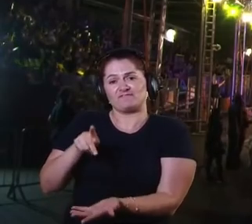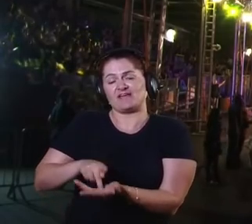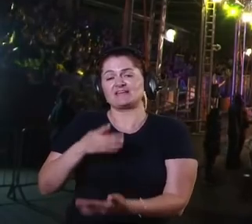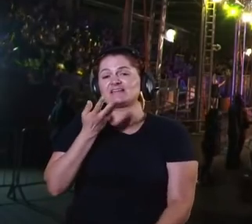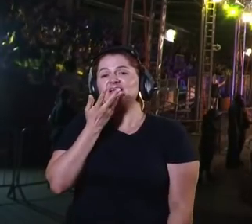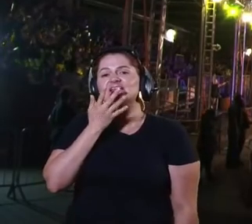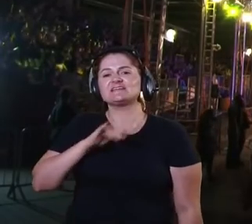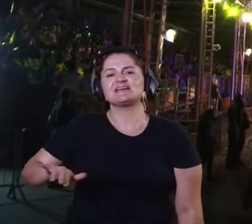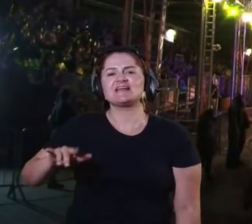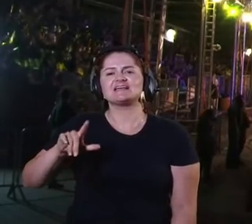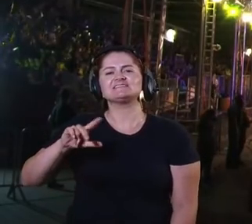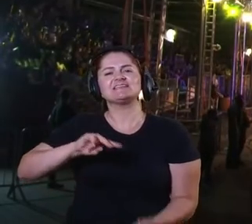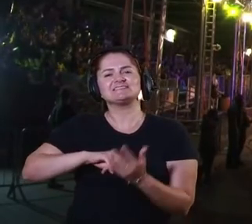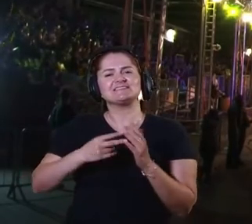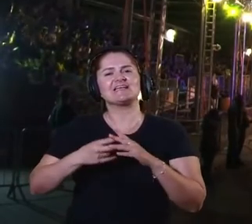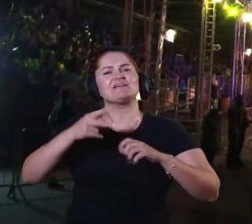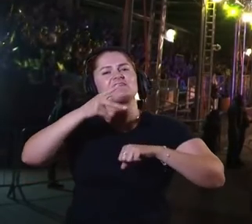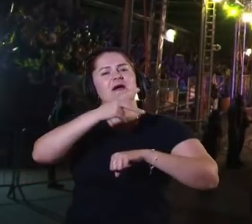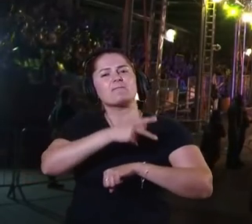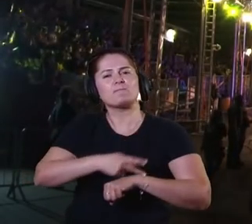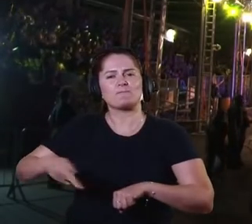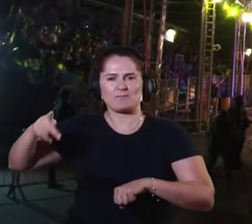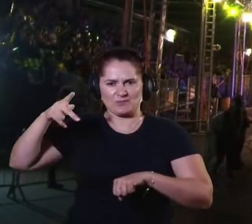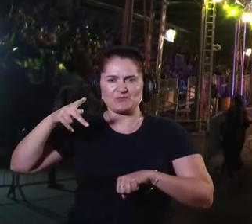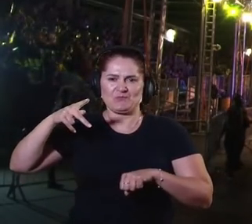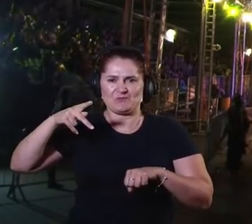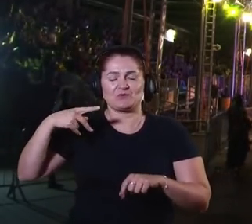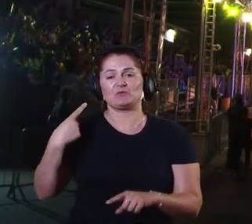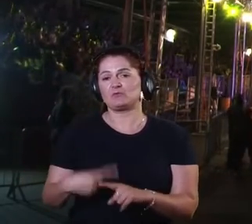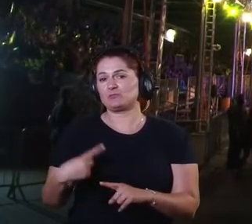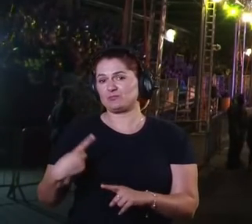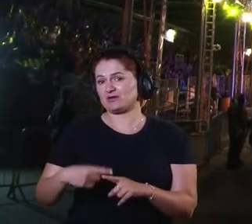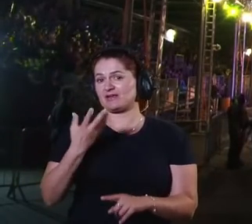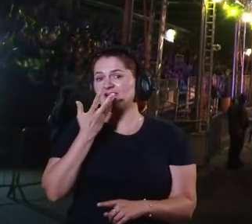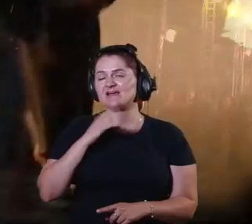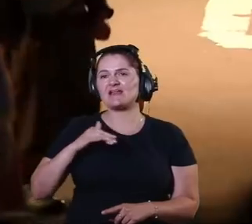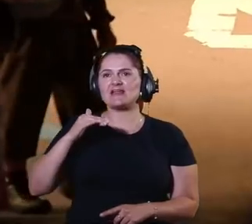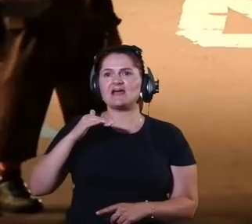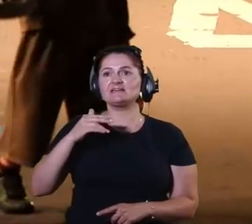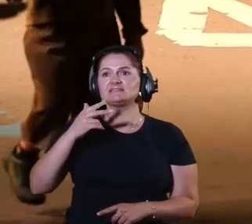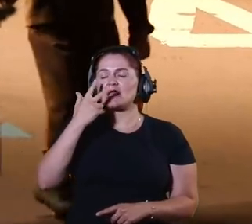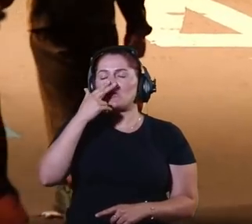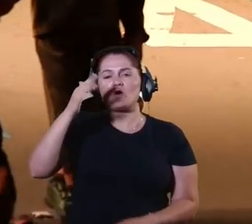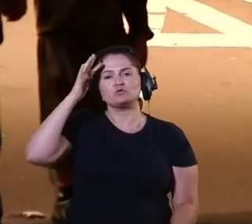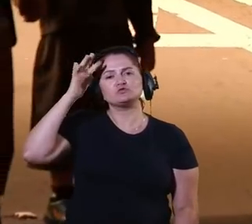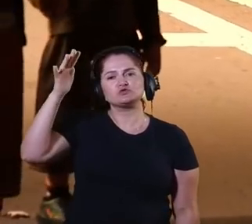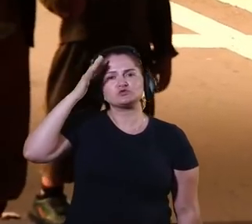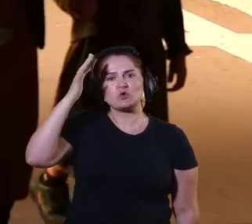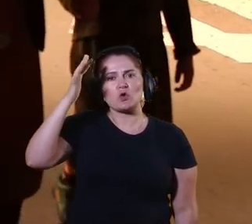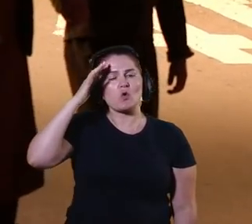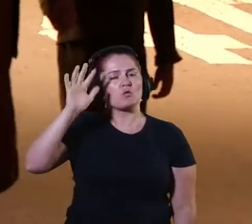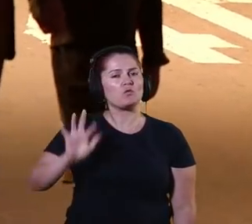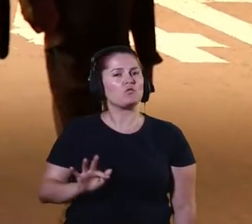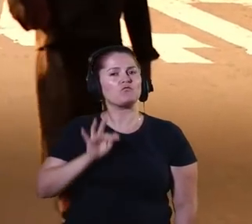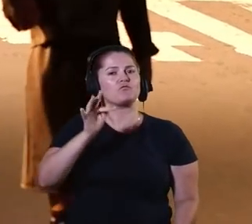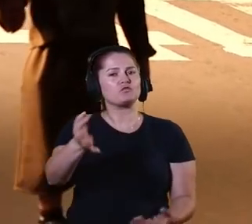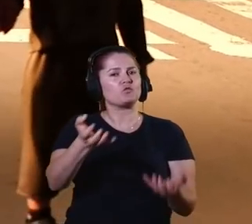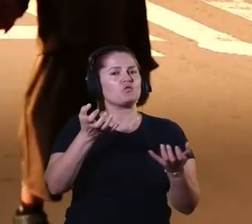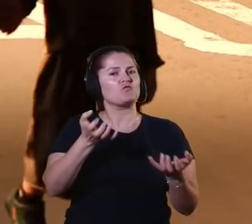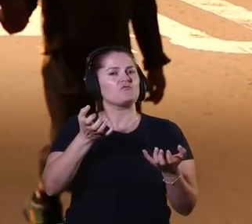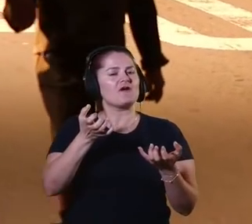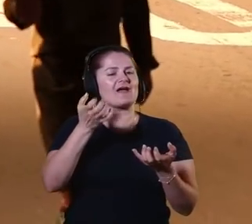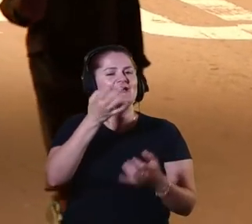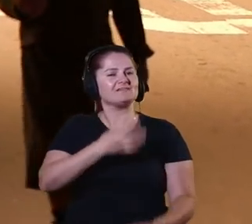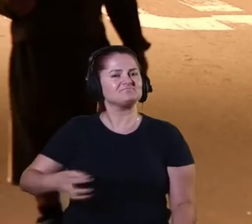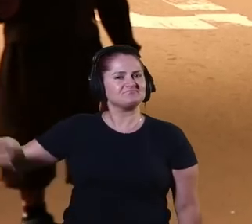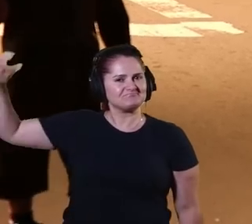tantas crianças que hoje estão aqui revivendo um sonho que é ser soberana da festa da uva, né? Rainha,